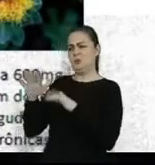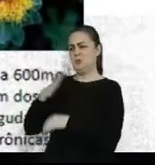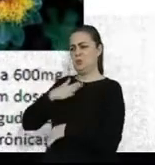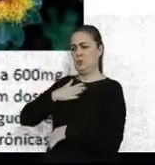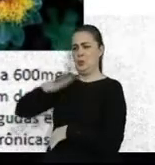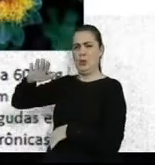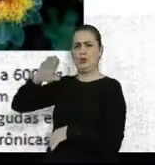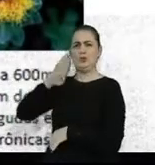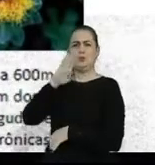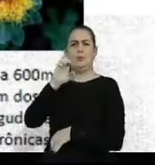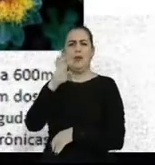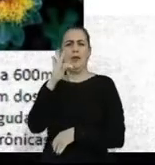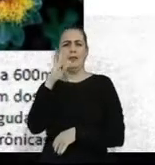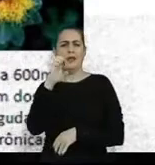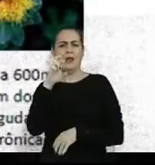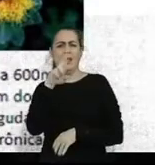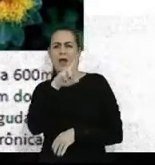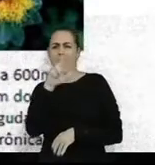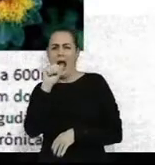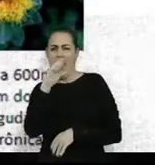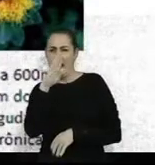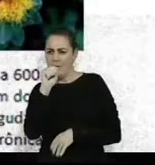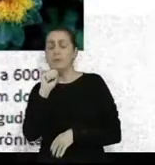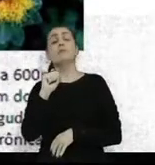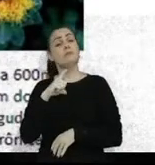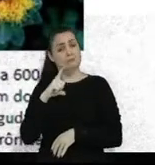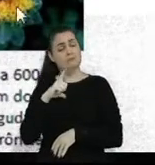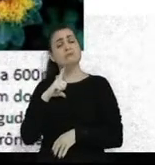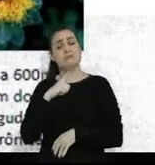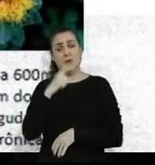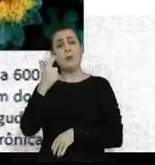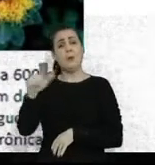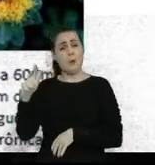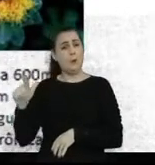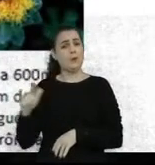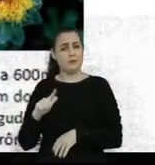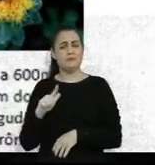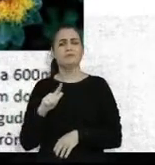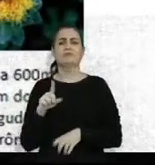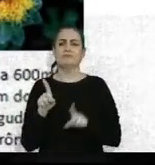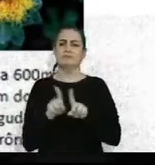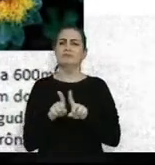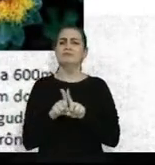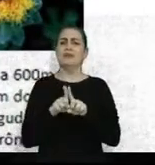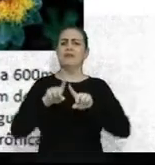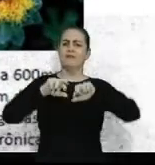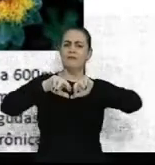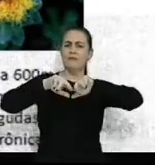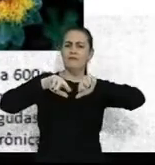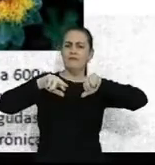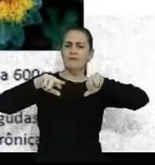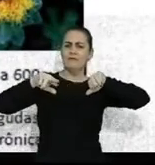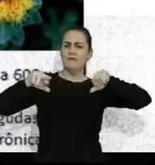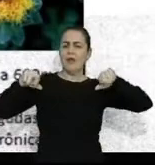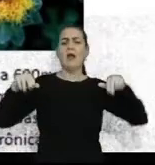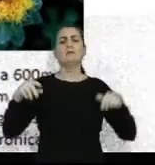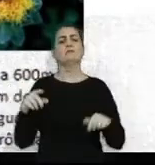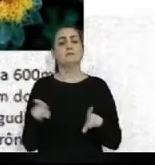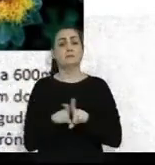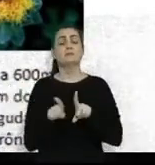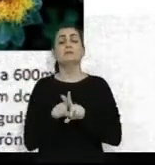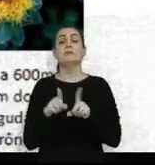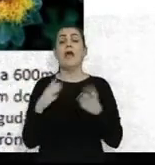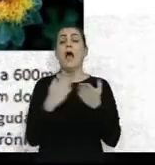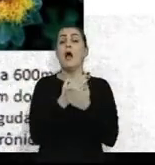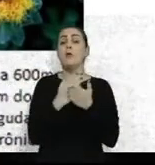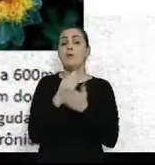chá verde, a cúrcuma, o gengibre, o ginseng, e aqui são alguns fitoterápicos, né? Esse aqui, Philanthus amaros e a